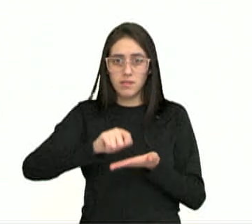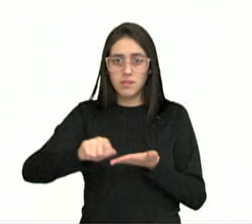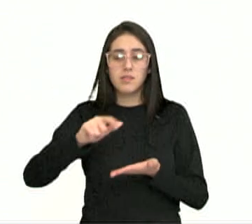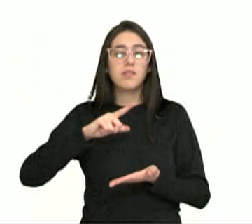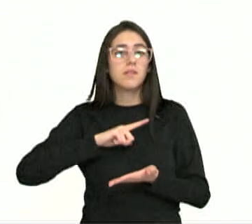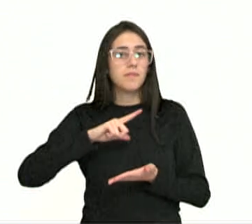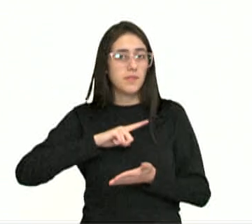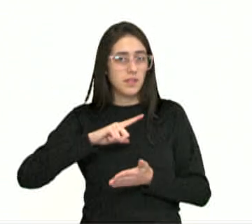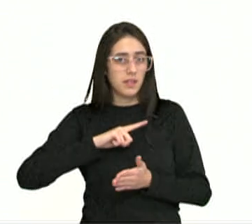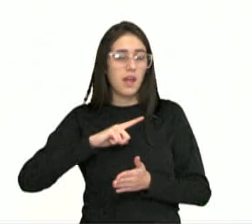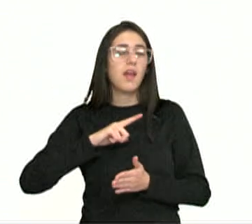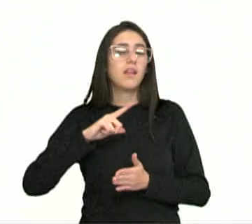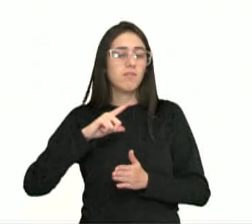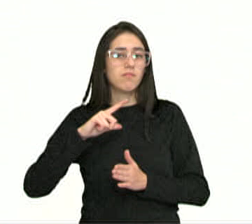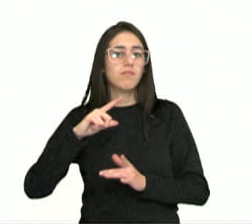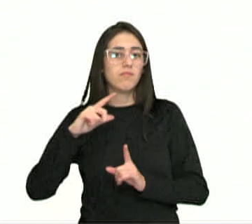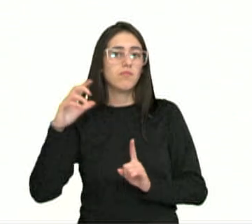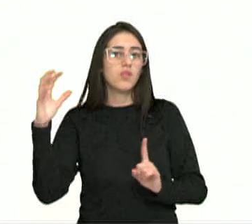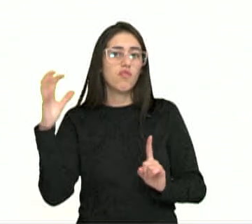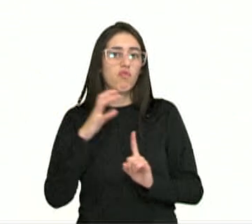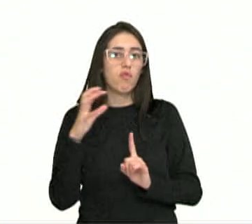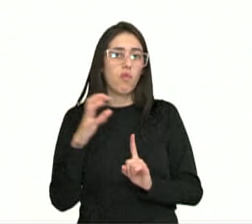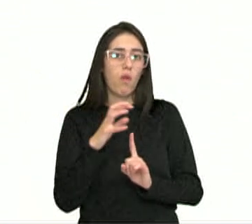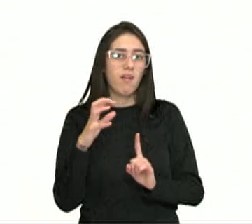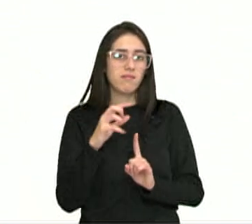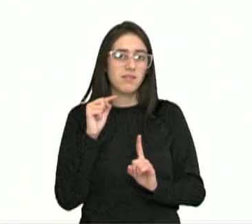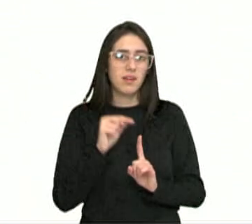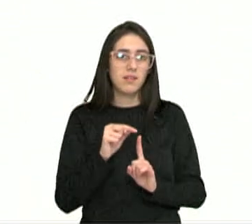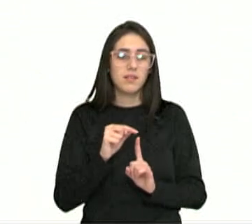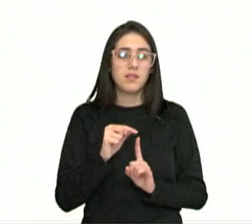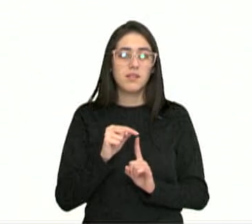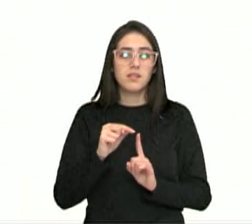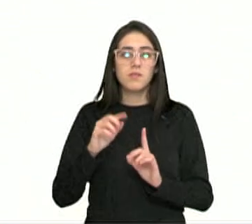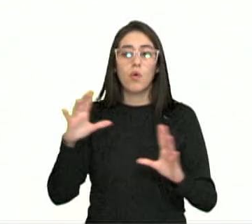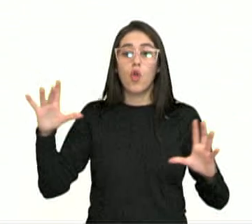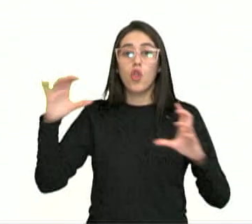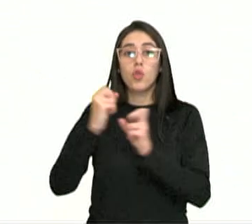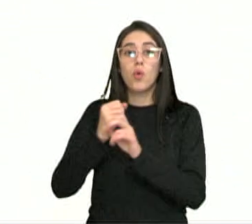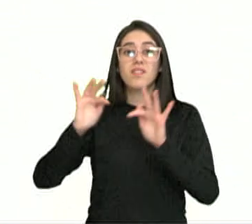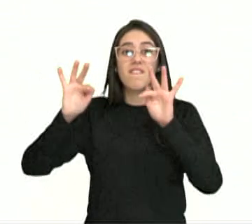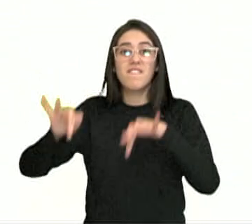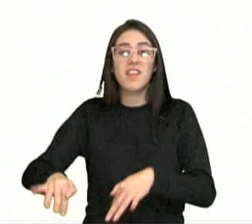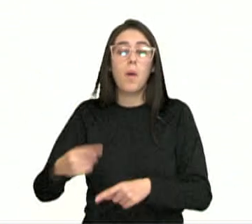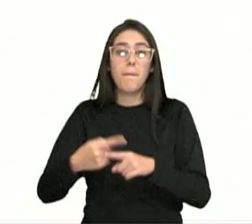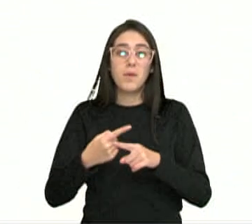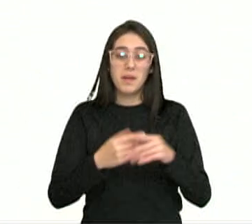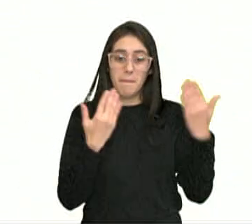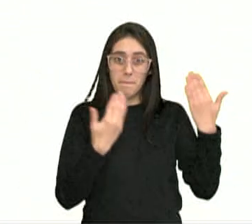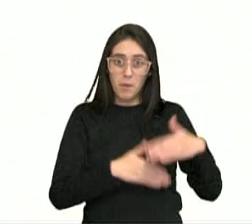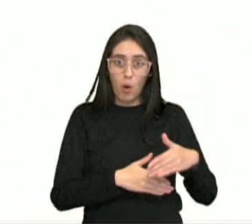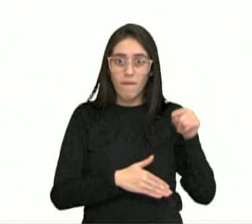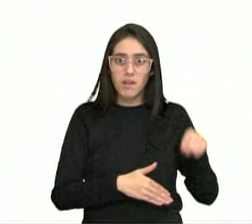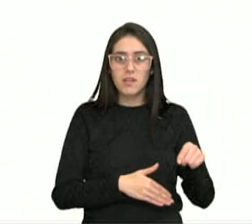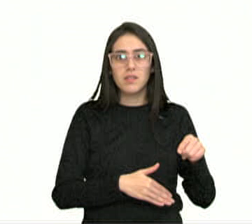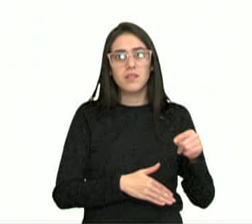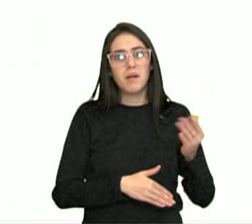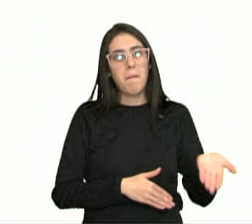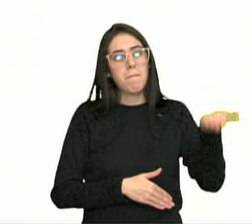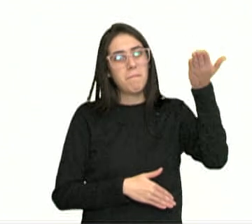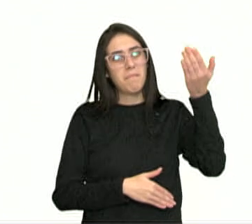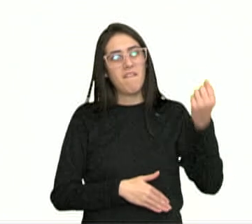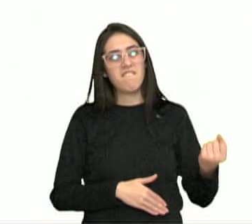influenciará muito mais na nota final do aluno, porque ela tem, olha lá, o maior peso. Ela tem peso